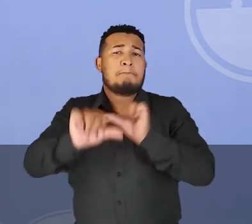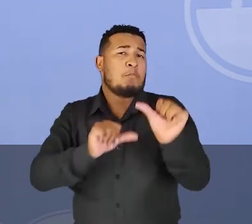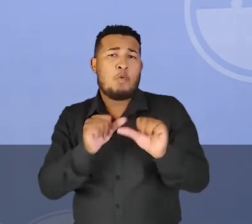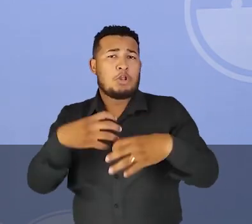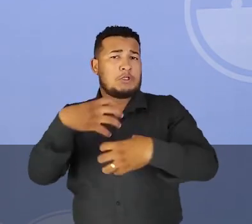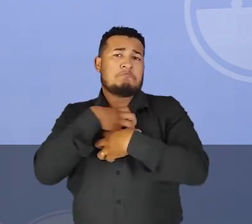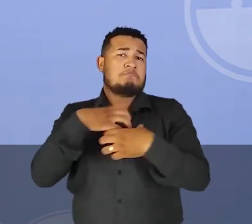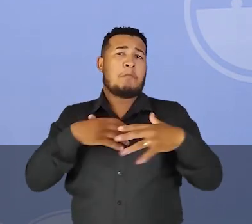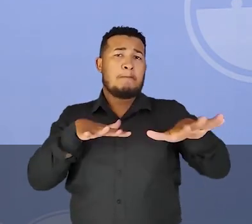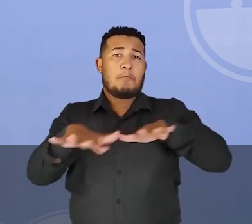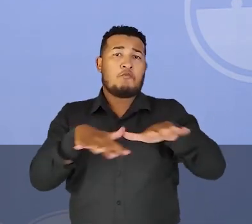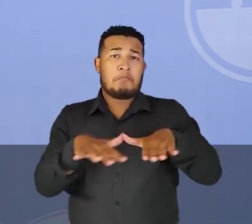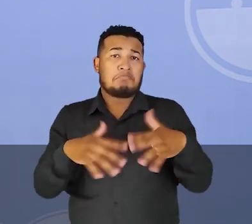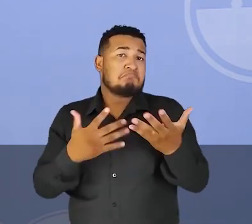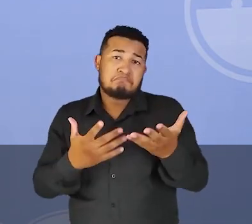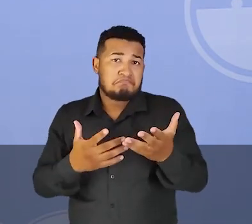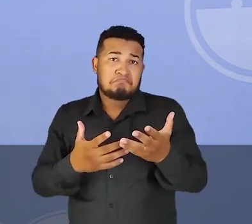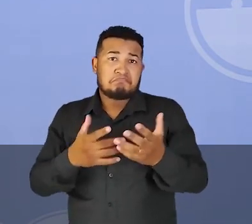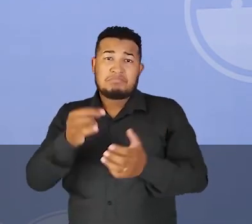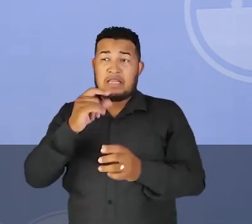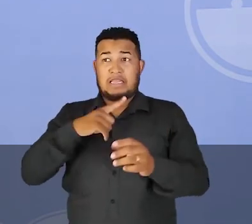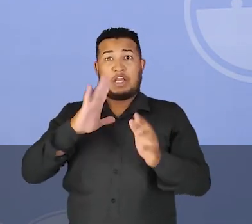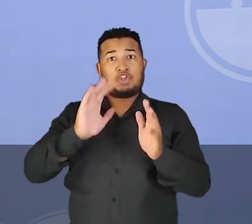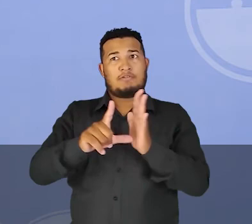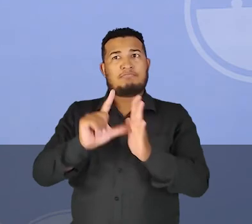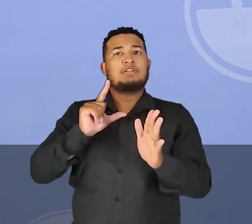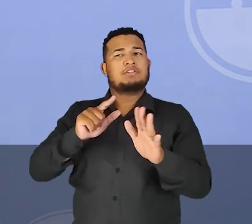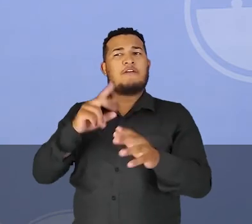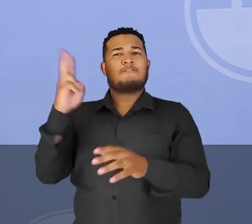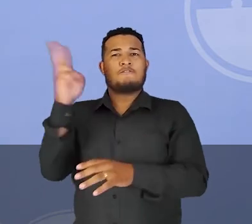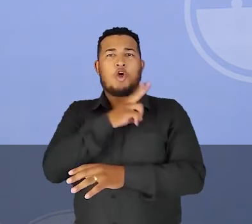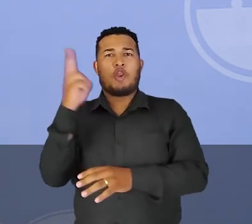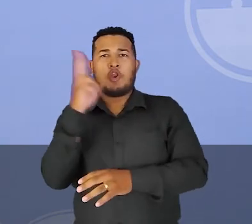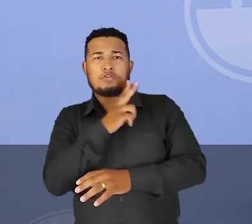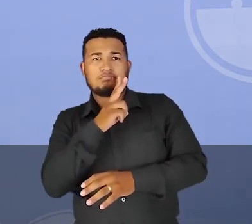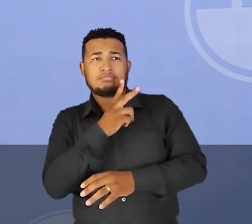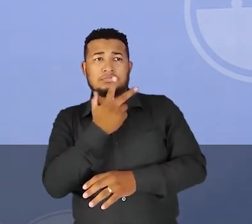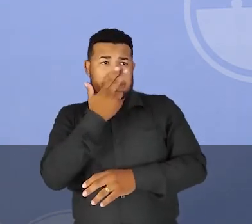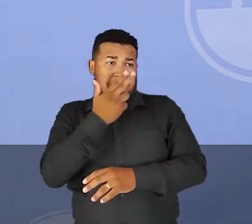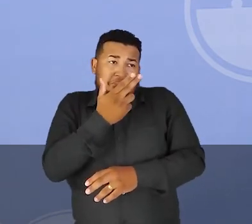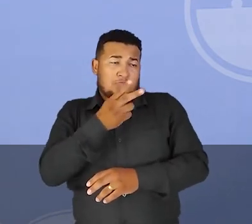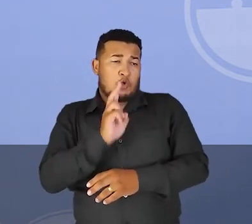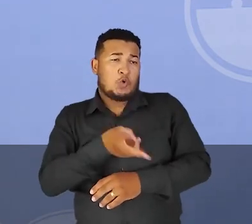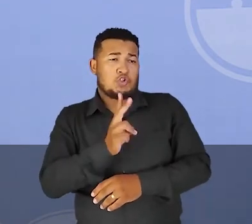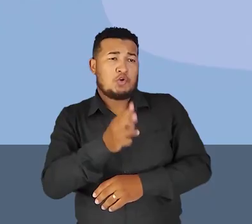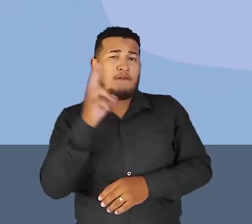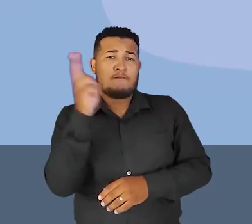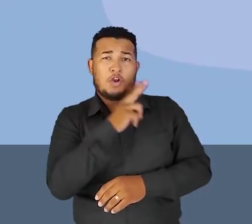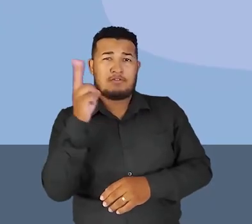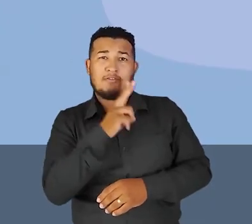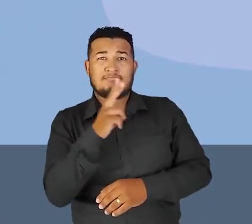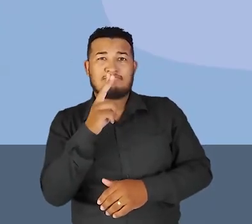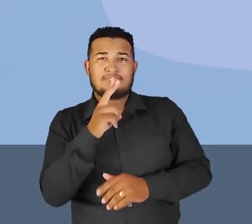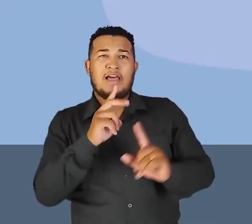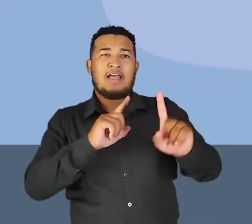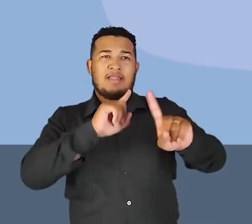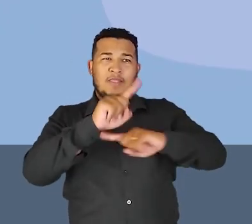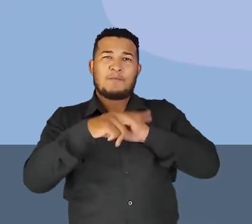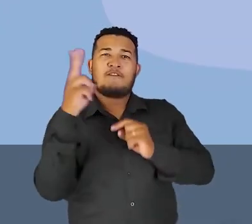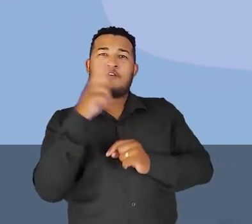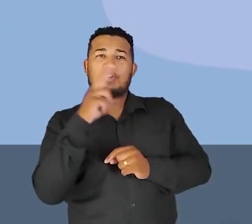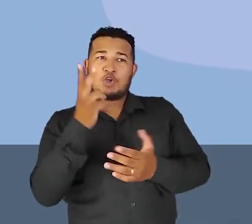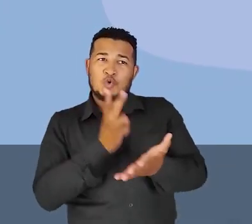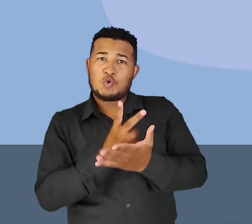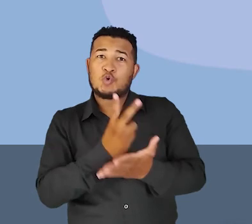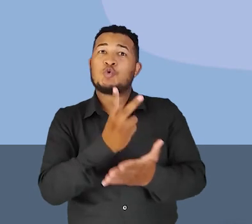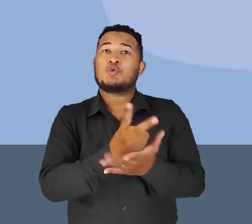sua condição de movimento. Como ele vinha com uma velocidade, ele continua a sua velocidade. E ao continuar a sua